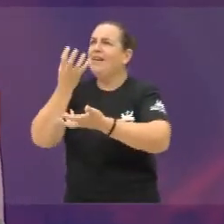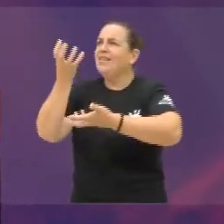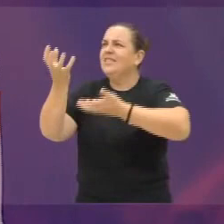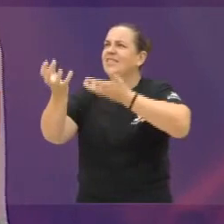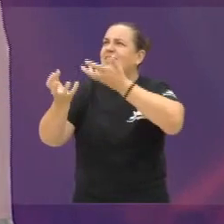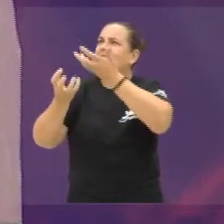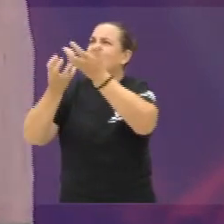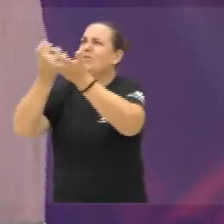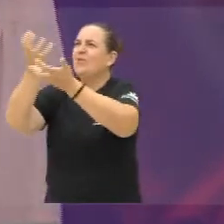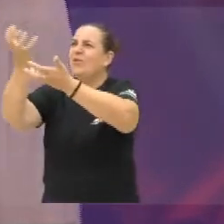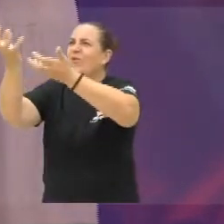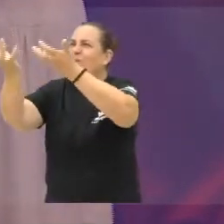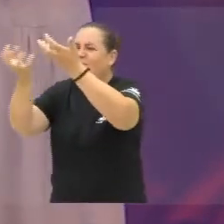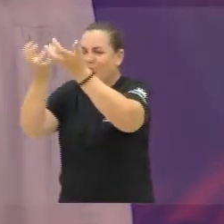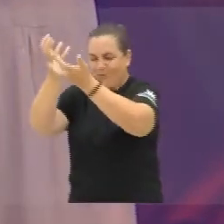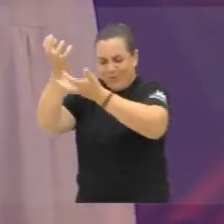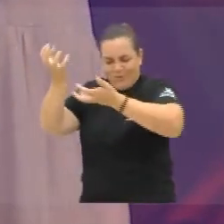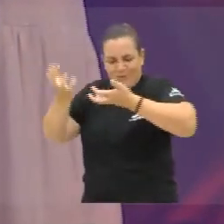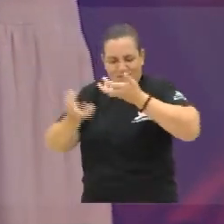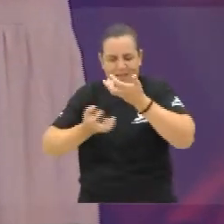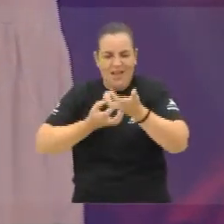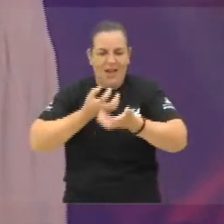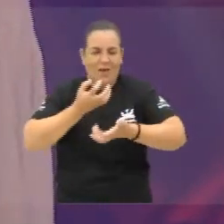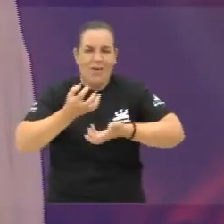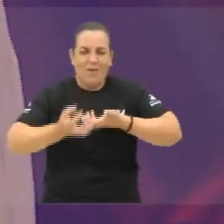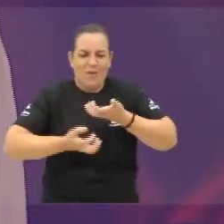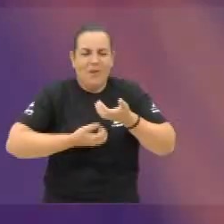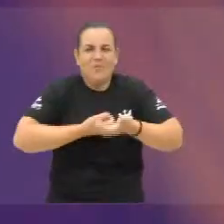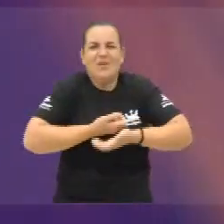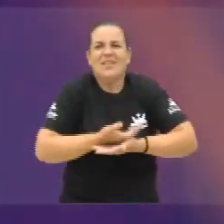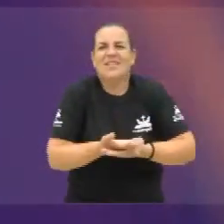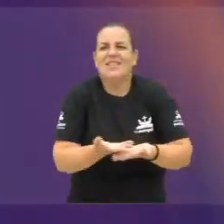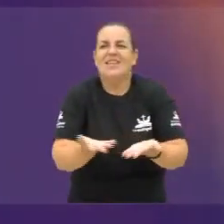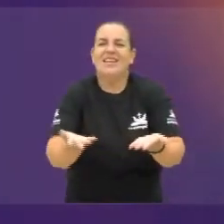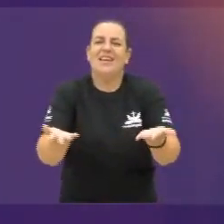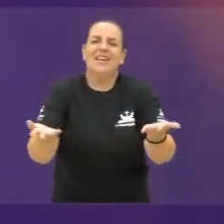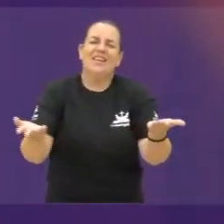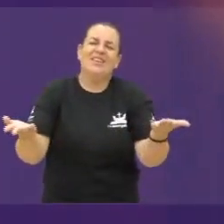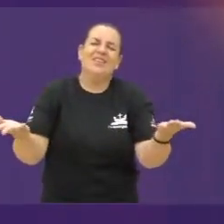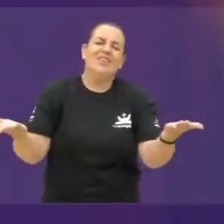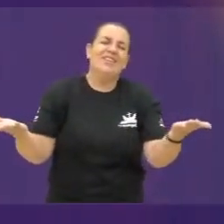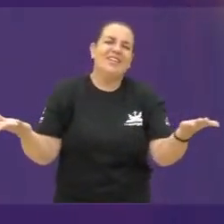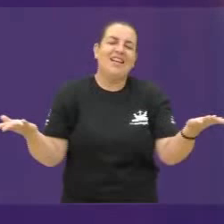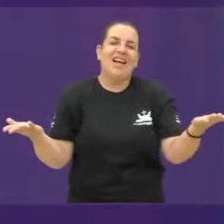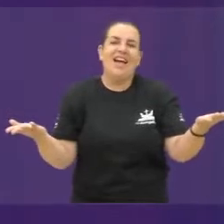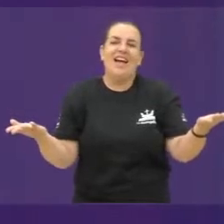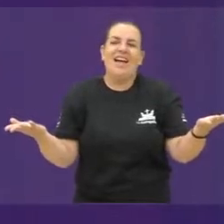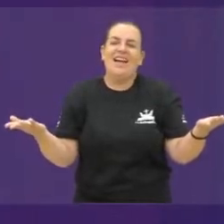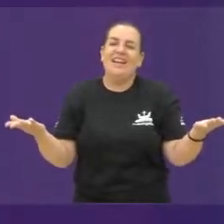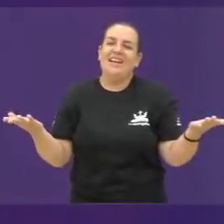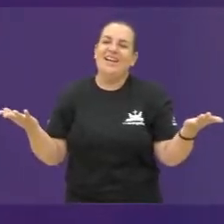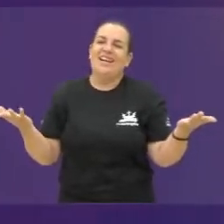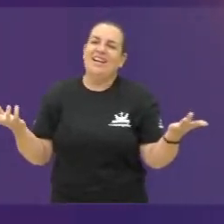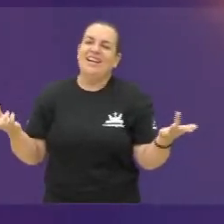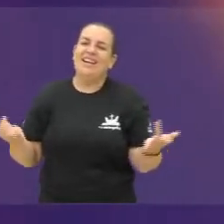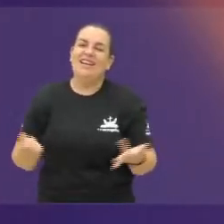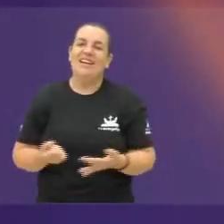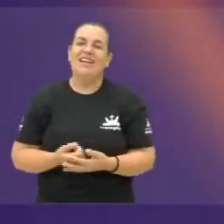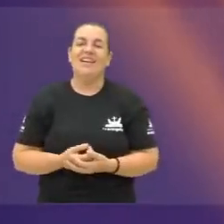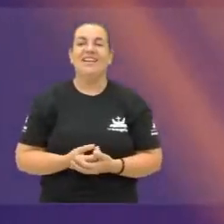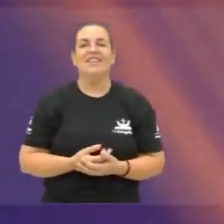incendiar, traz fogo do céu nesse lugar.